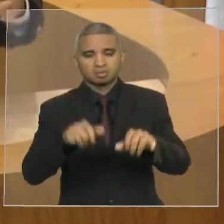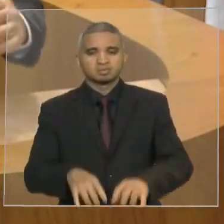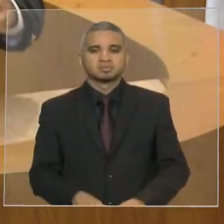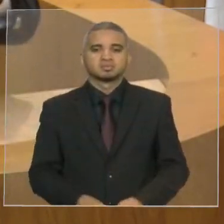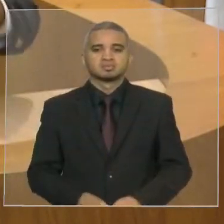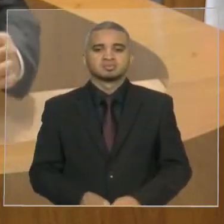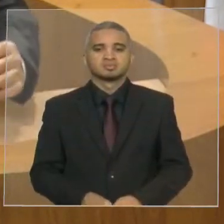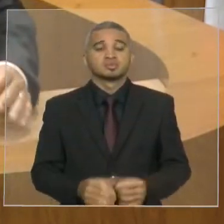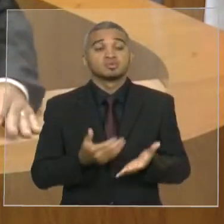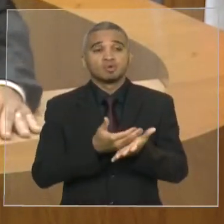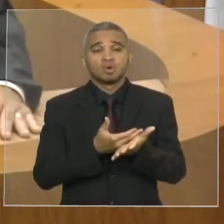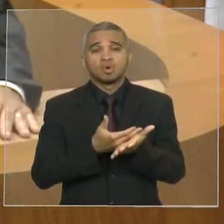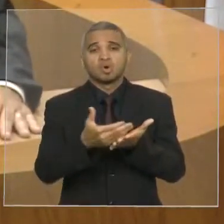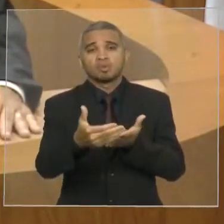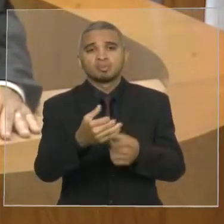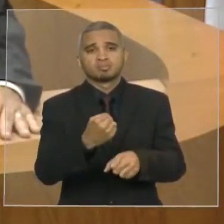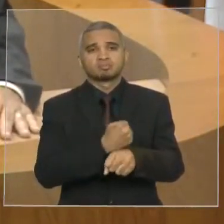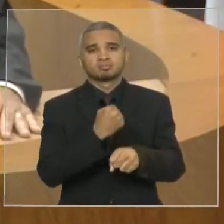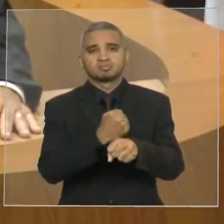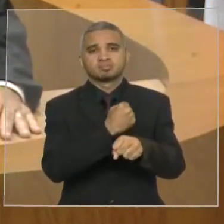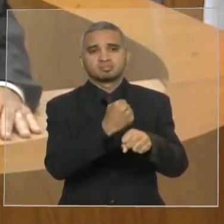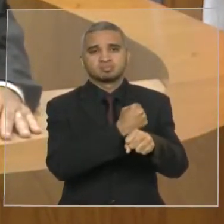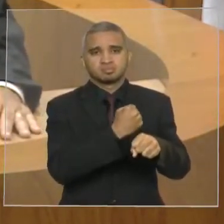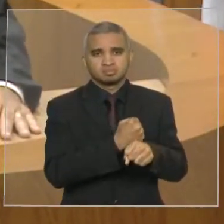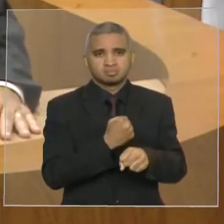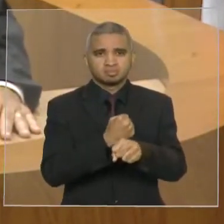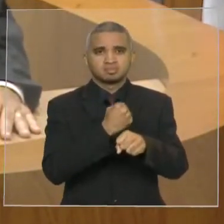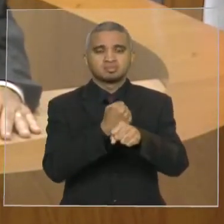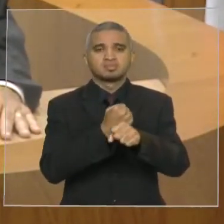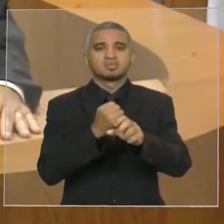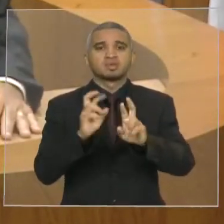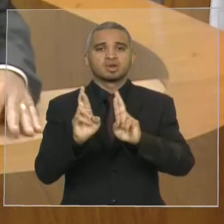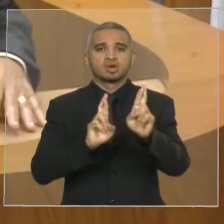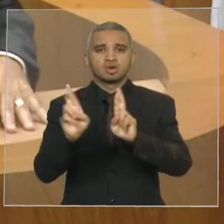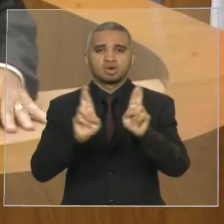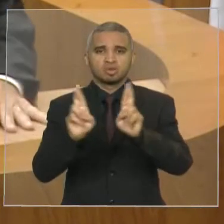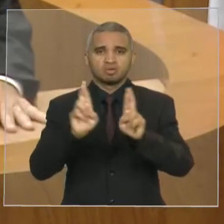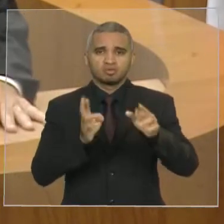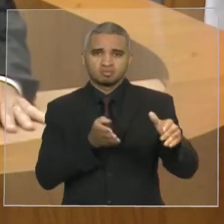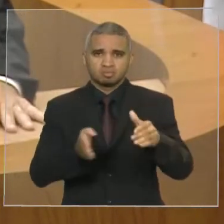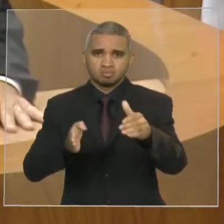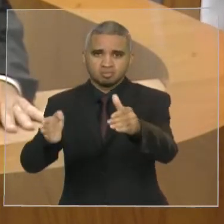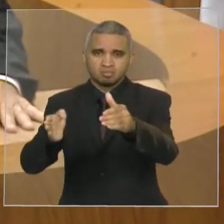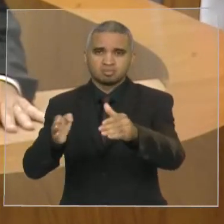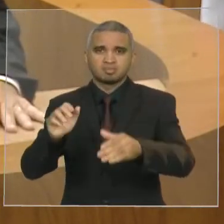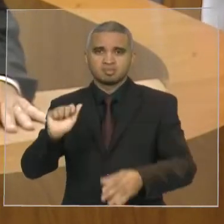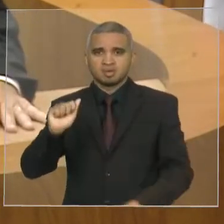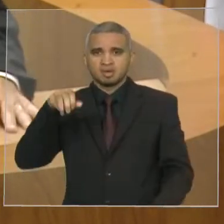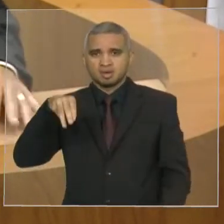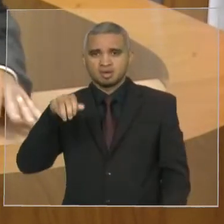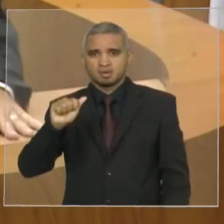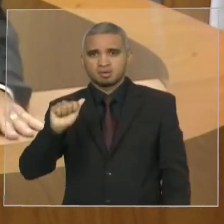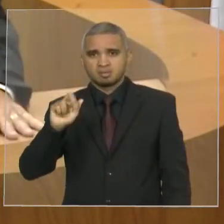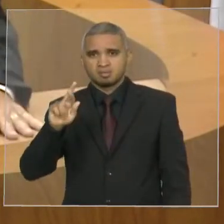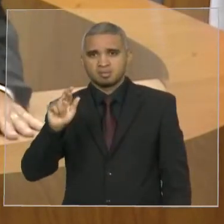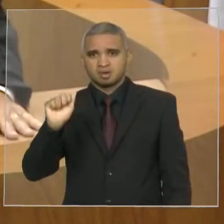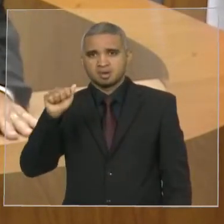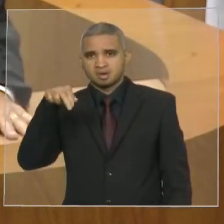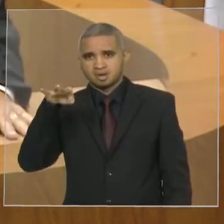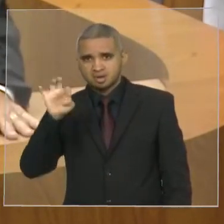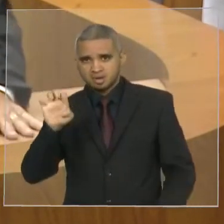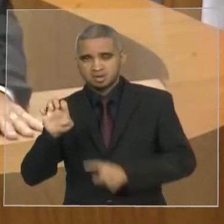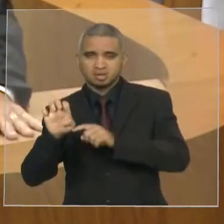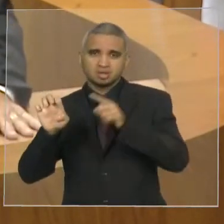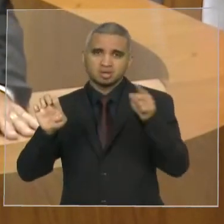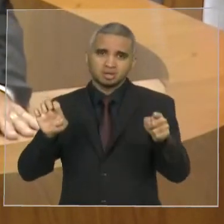o início das obras da construção da rodovia que liga Amarante a Sítio Novo, que deverá acontecer. A licitação está